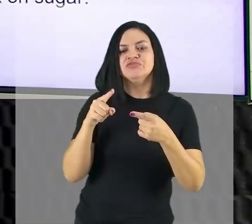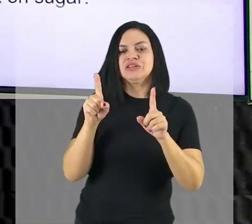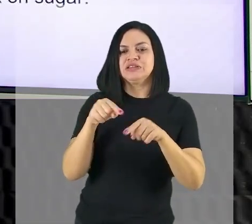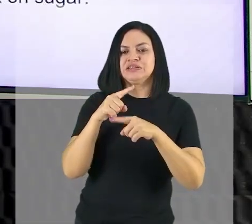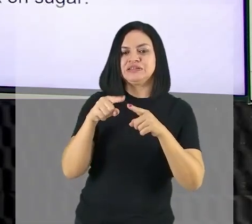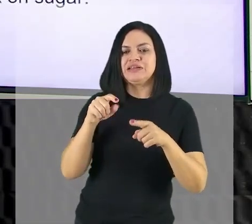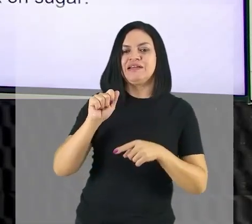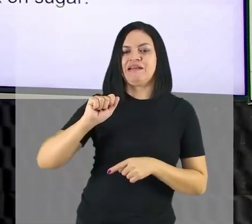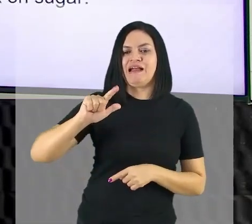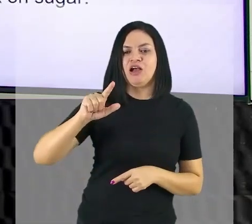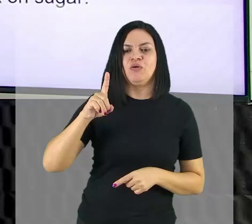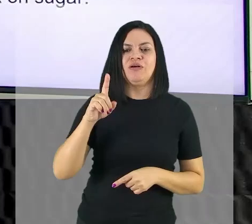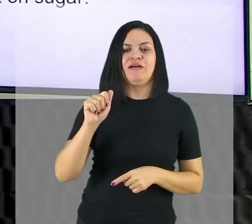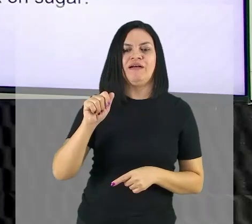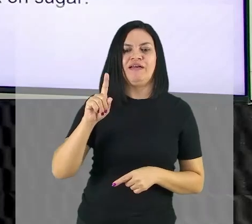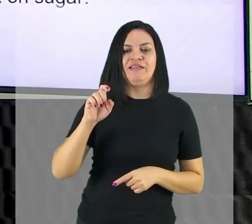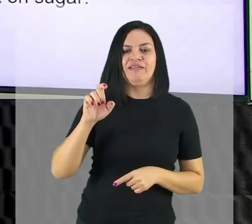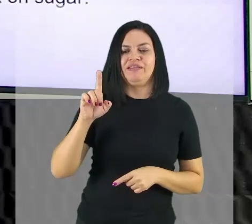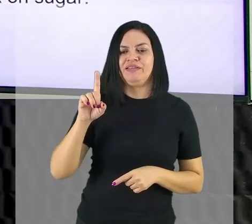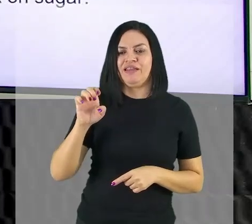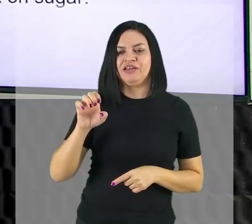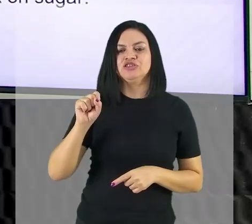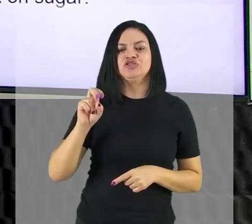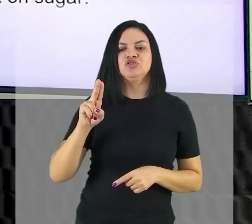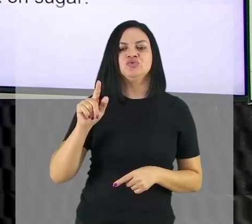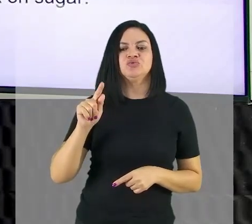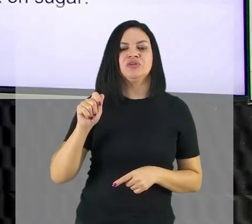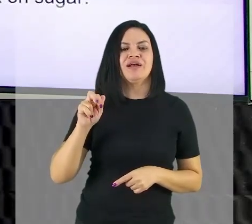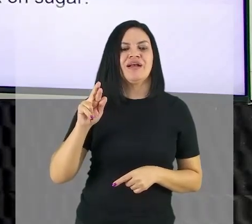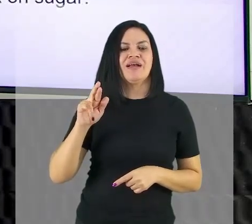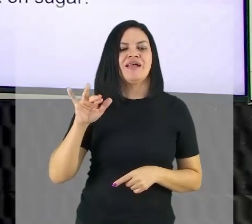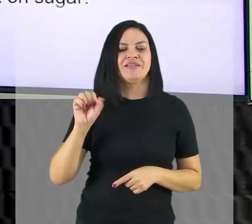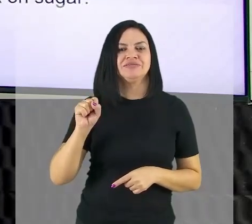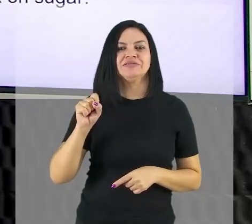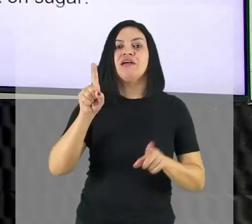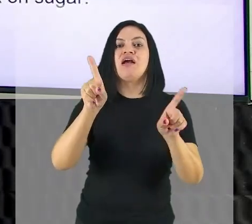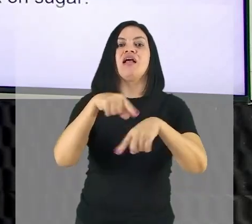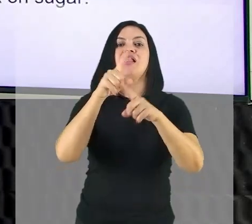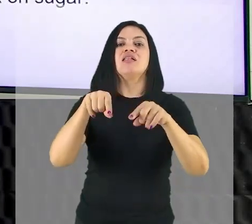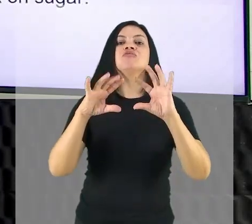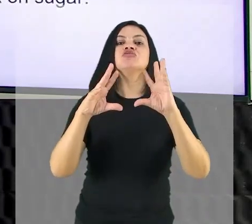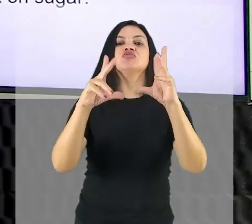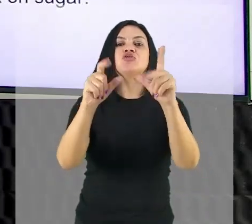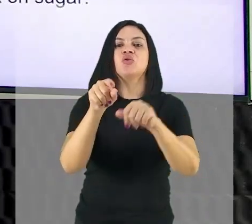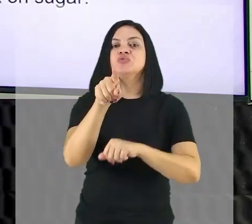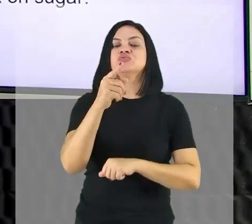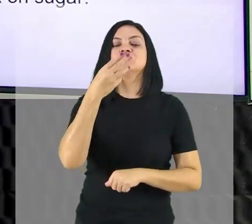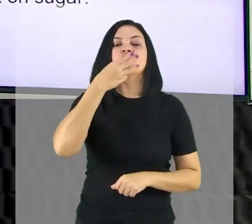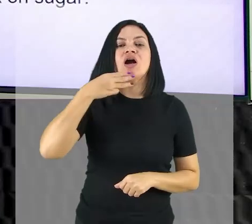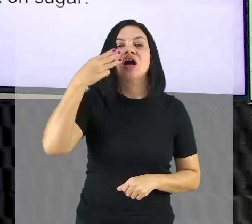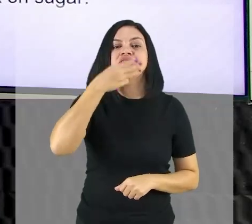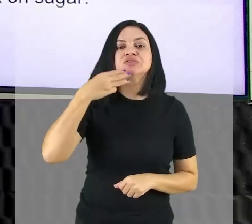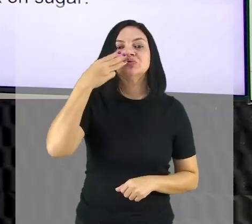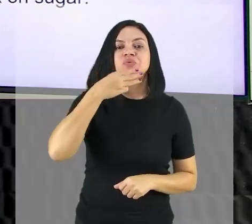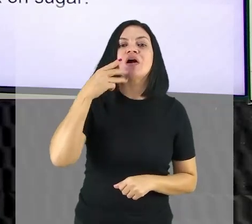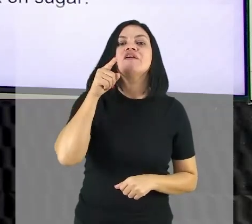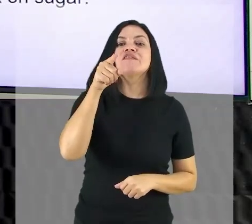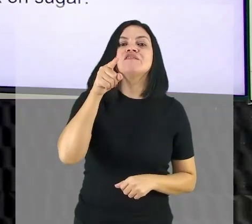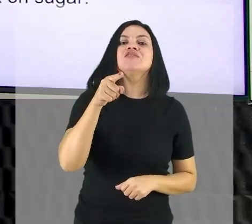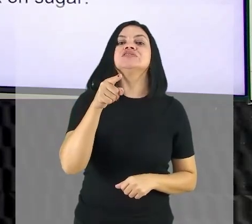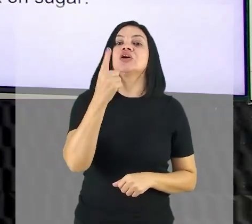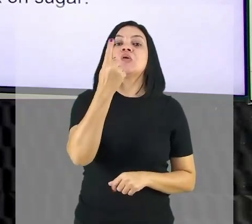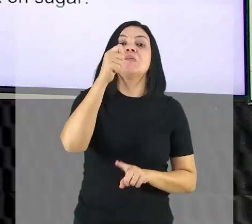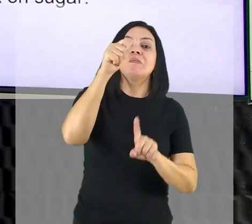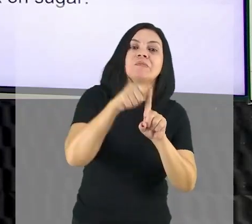the ones you miss. Elimine todos os açúcares que você adicionou durante